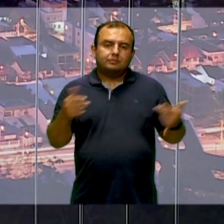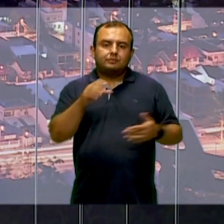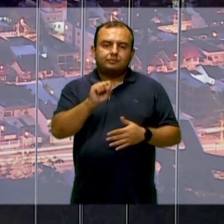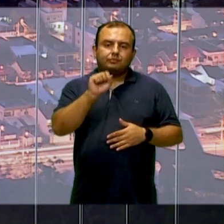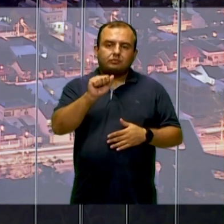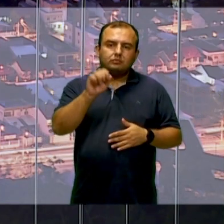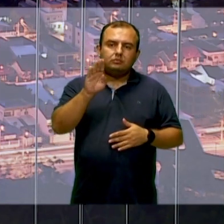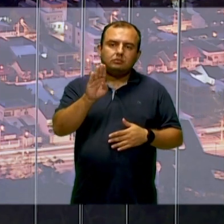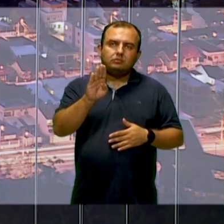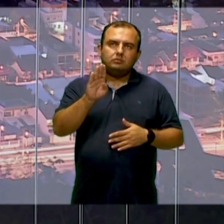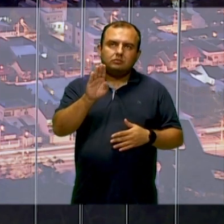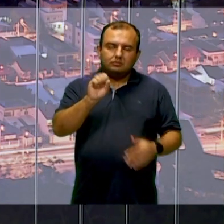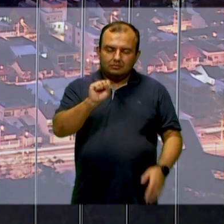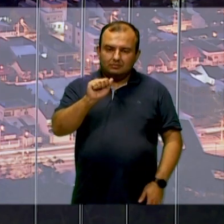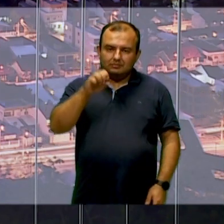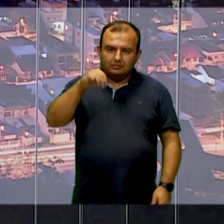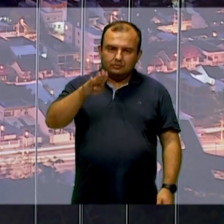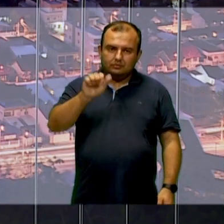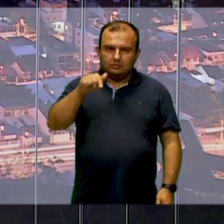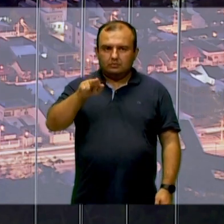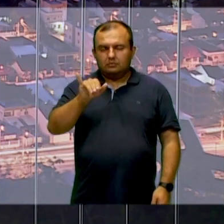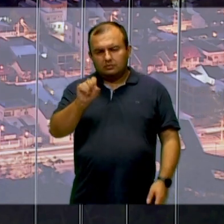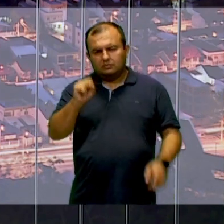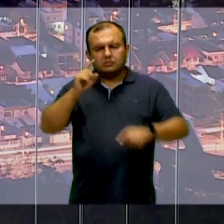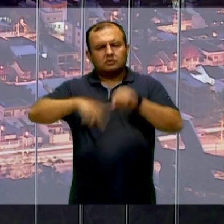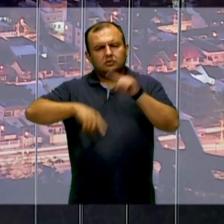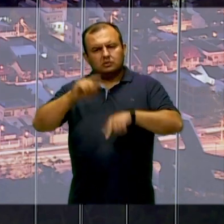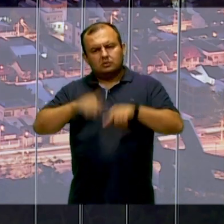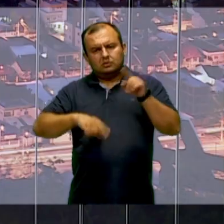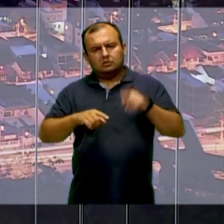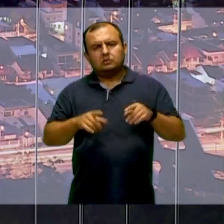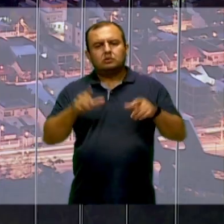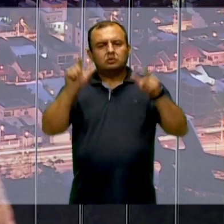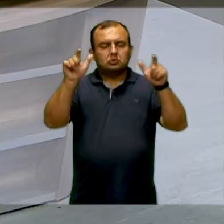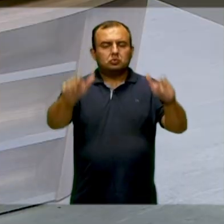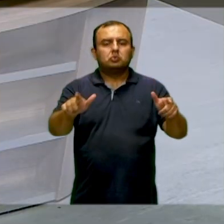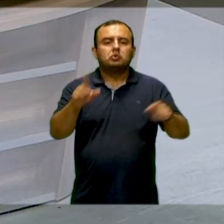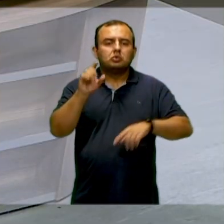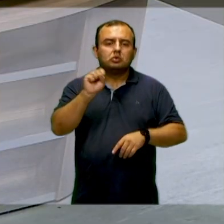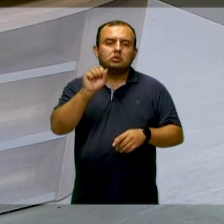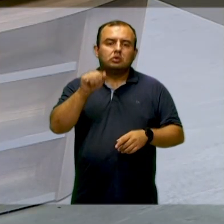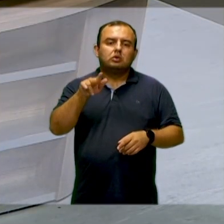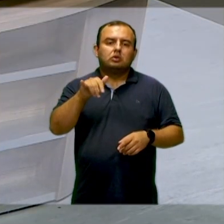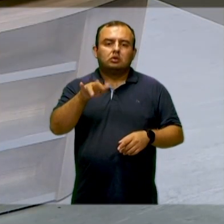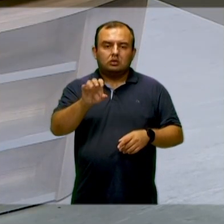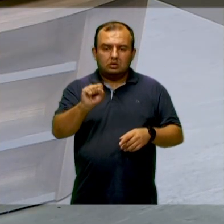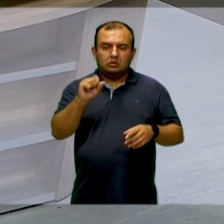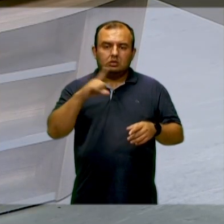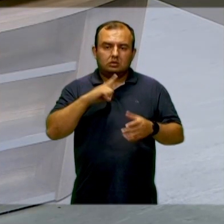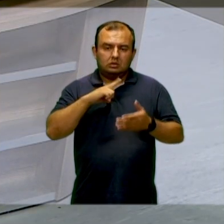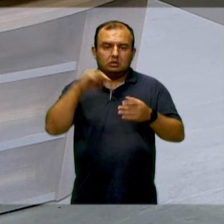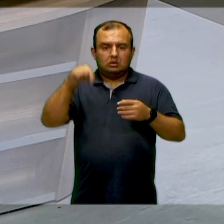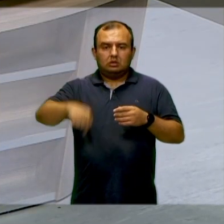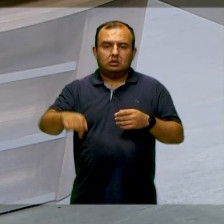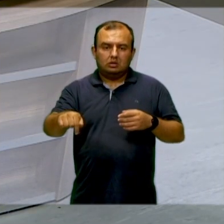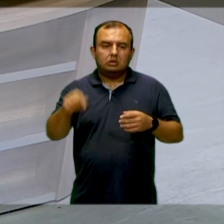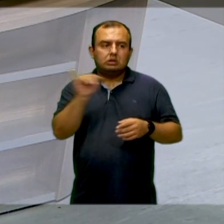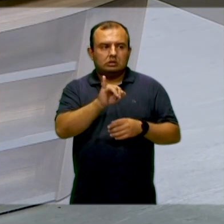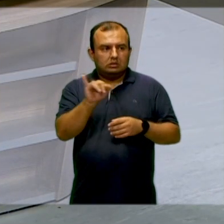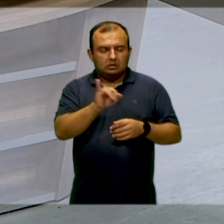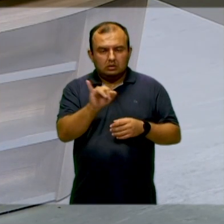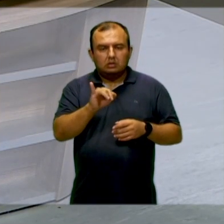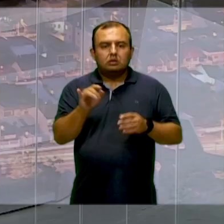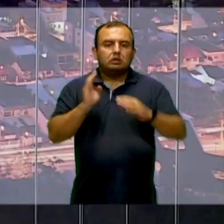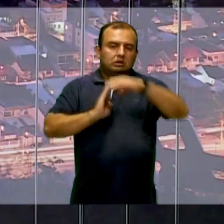sambaquis, com material que veio do sambaquis, inclusive de um sambaqui que existe aqui em Itajaí,